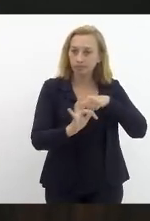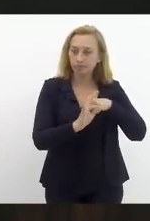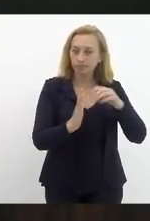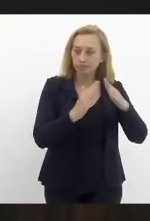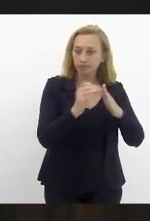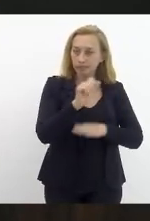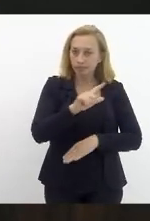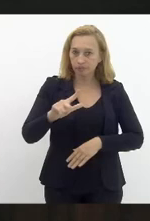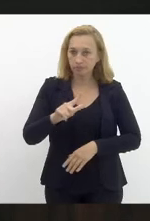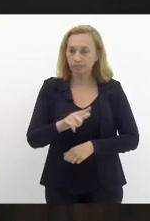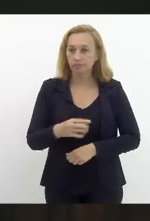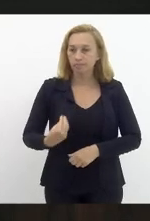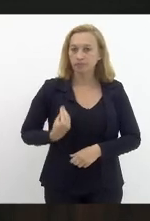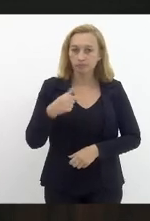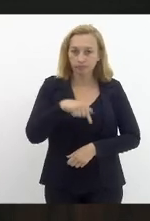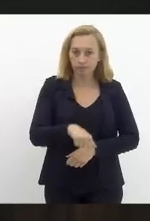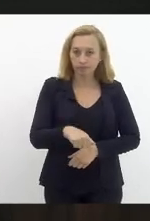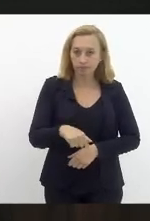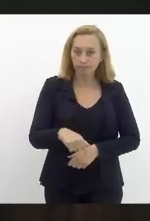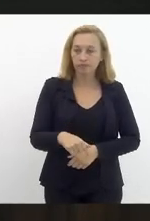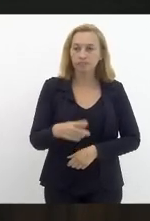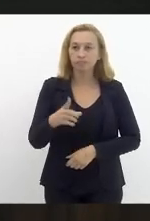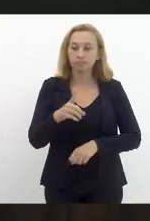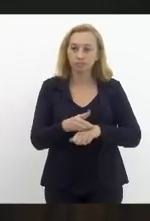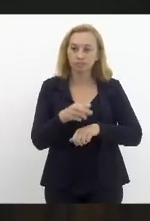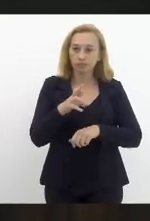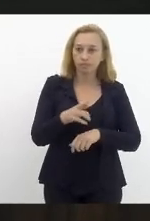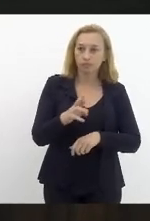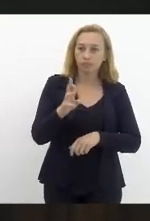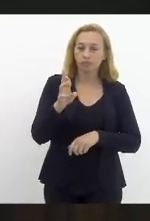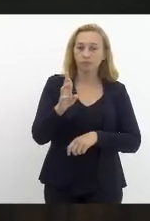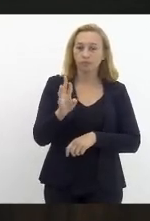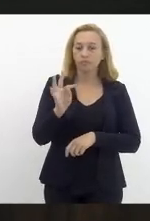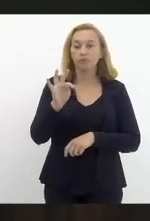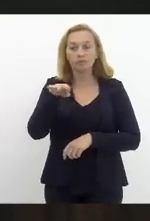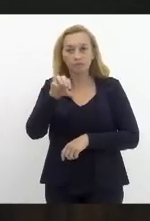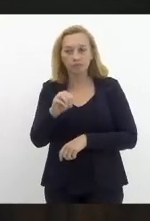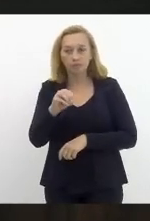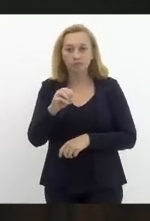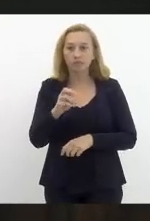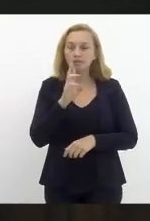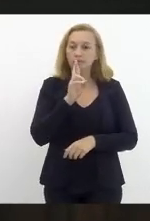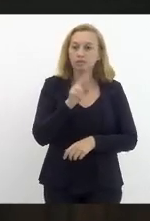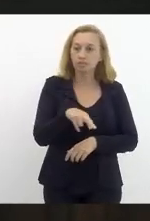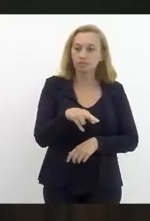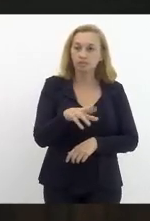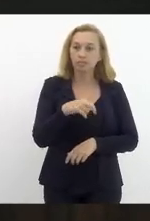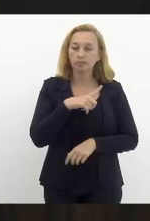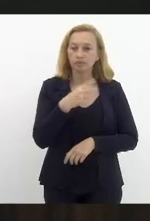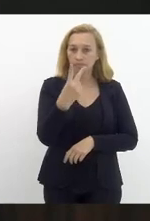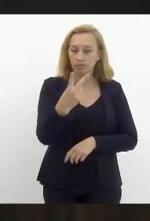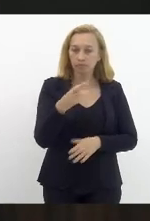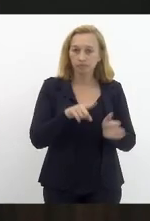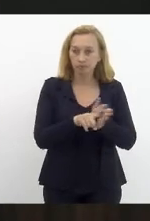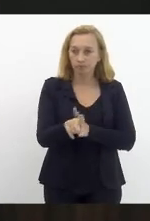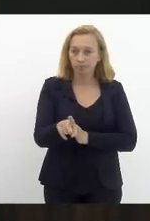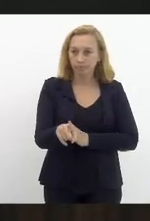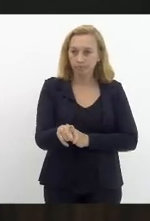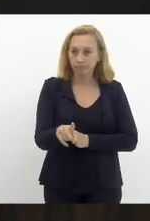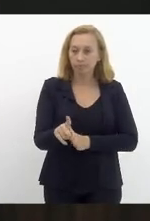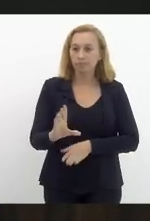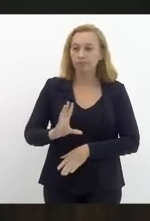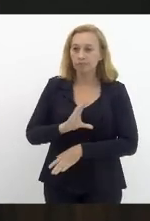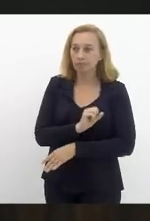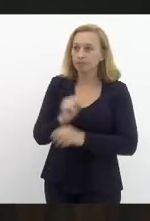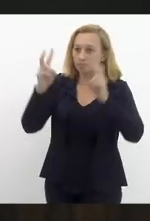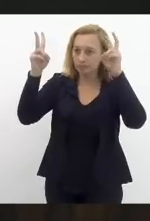Civil, que está aqui presente com o doutor Renato, ele tem resposta para duas dessas perguntas, e até por amor ao